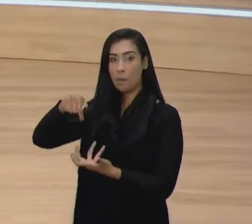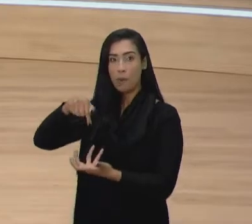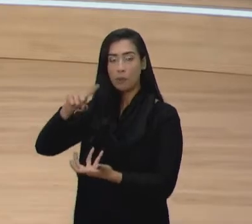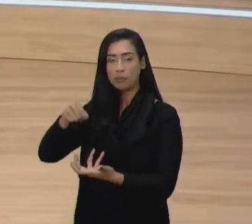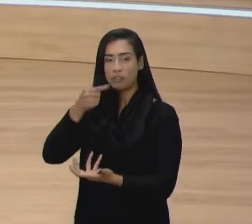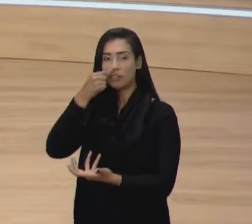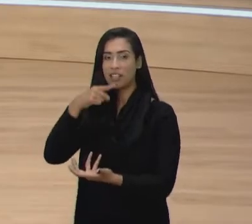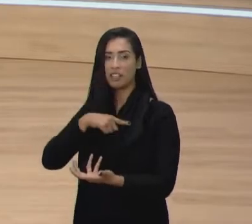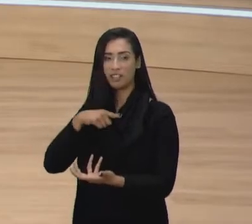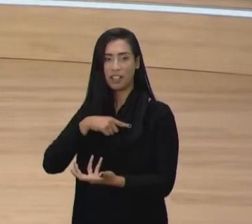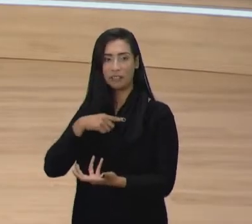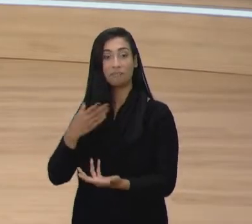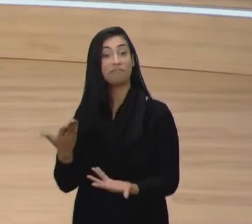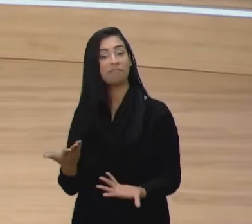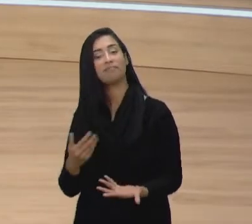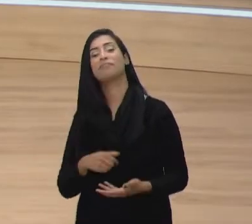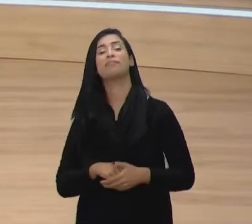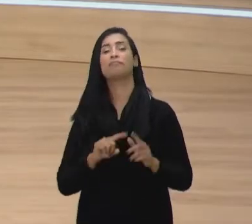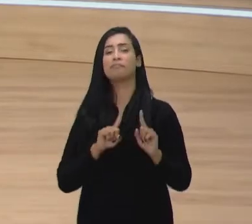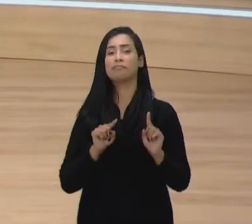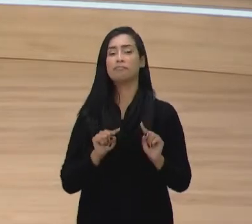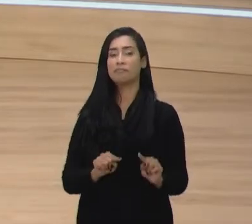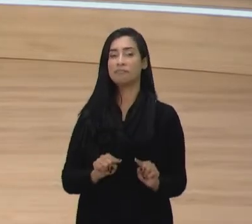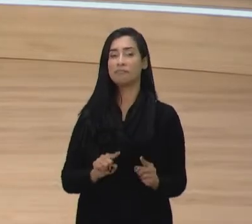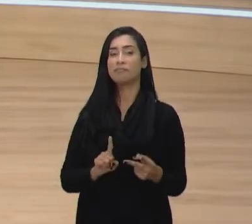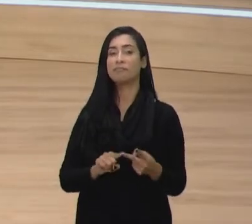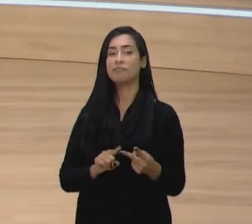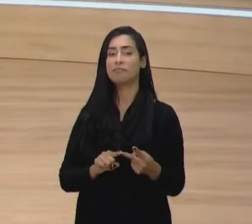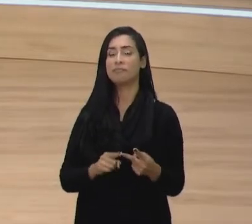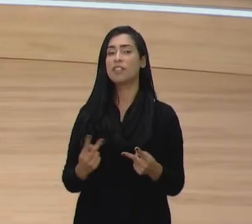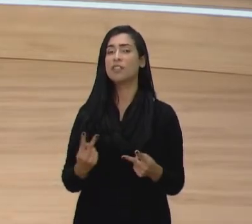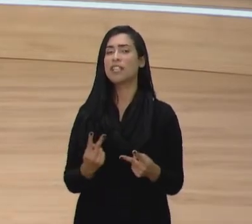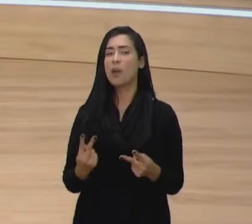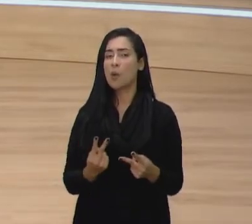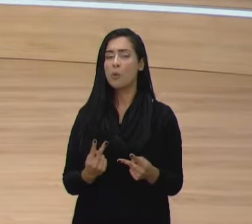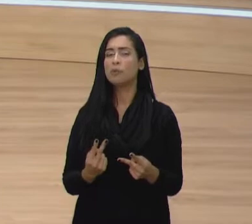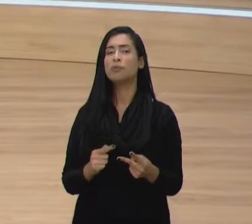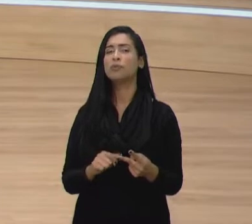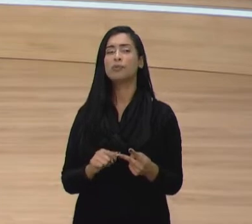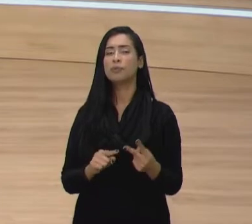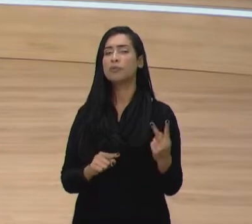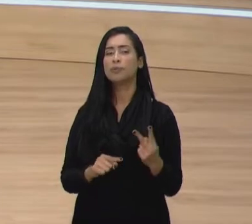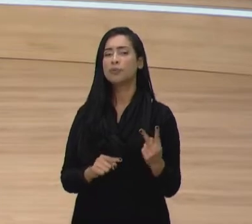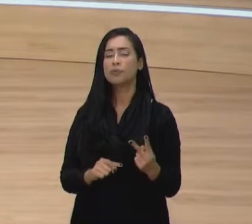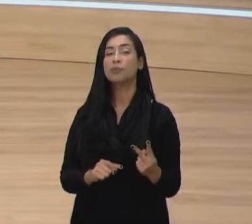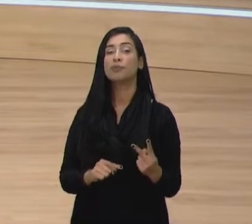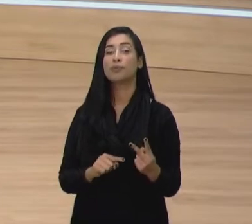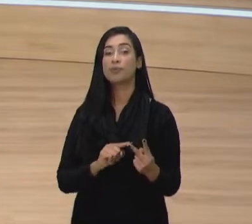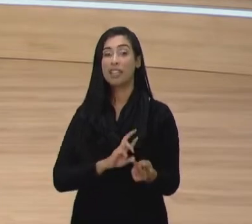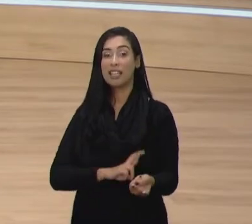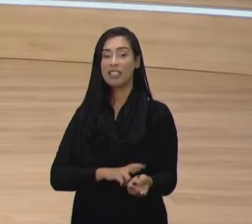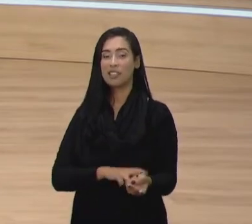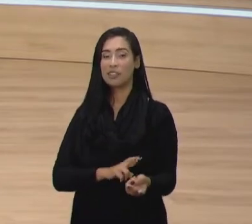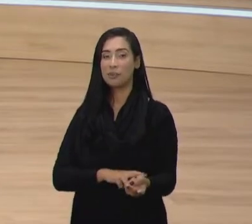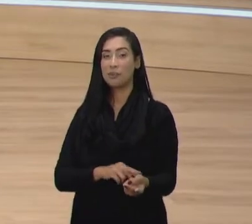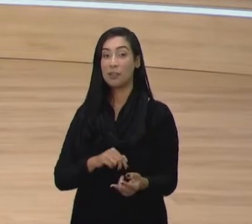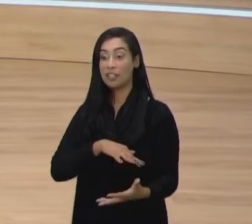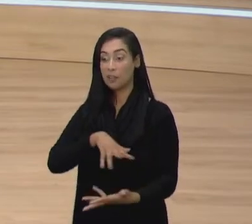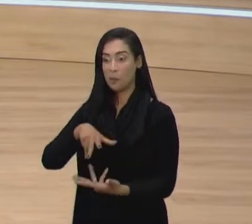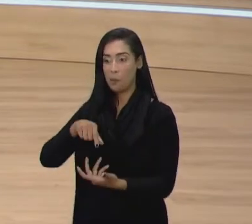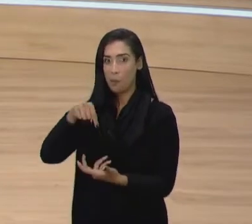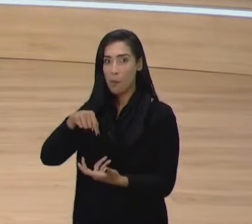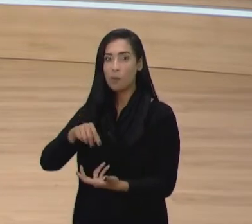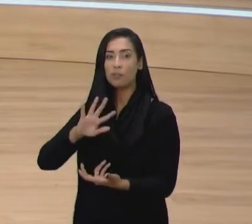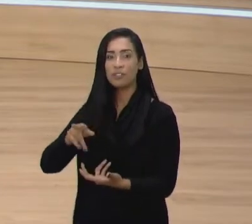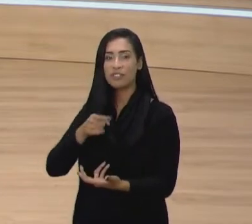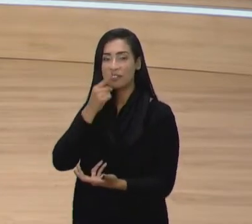deles? E se a salsa for um deles, qual é o segundo ritmo mais conhecido no mundo? Só de curiosidade. Que não é o ritmo de hoje, mas